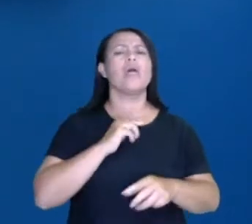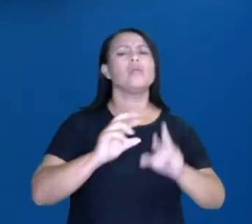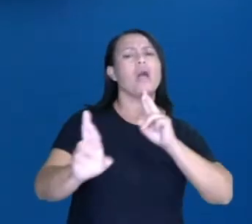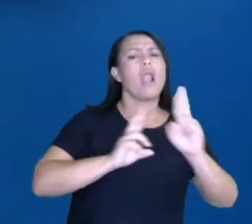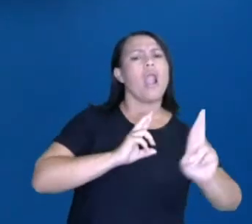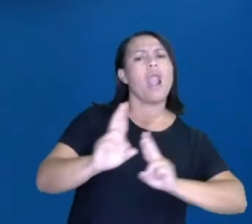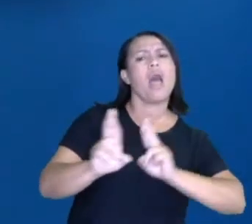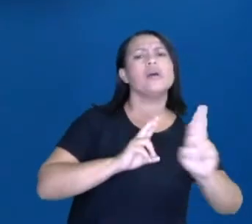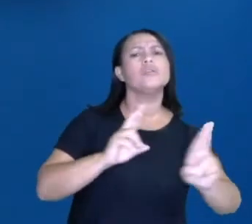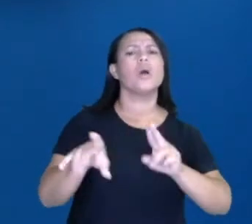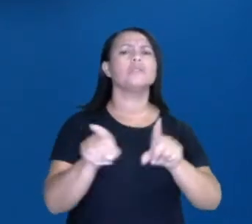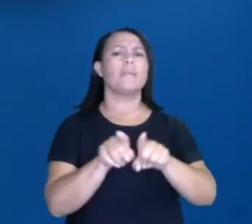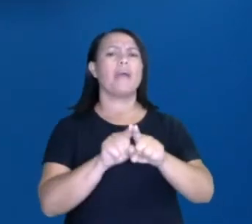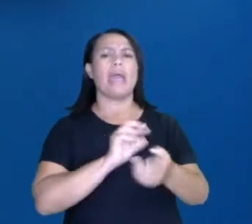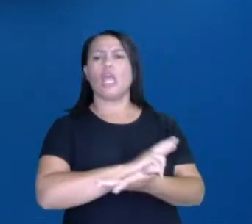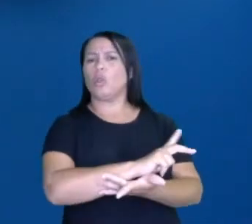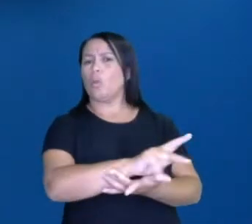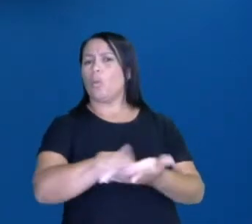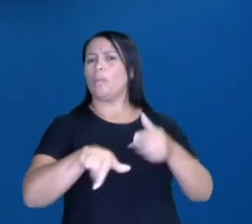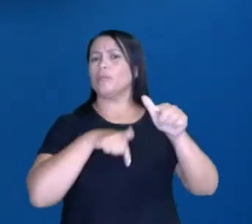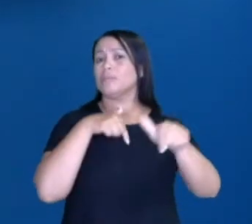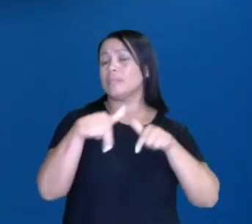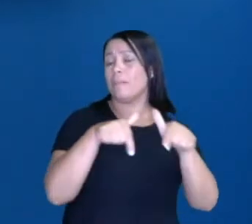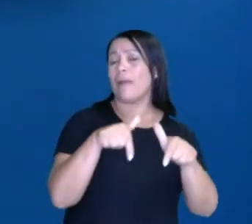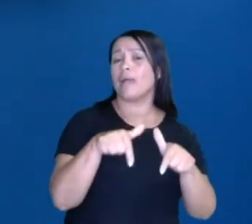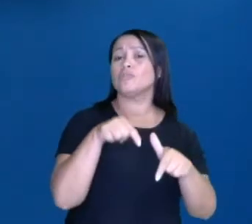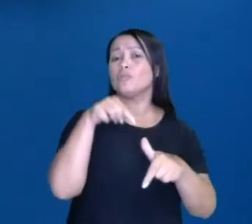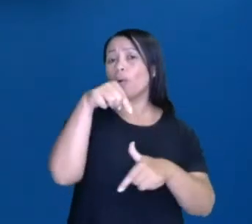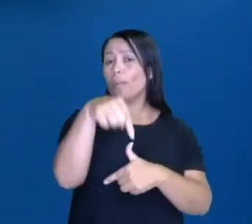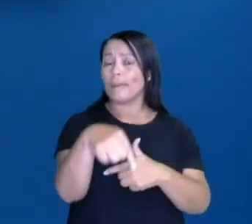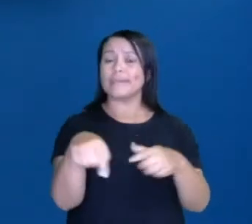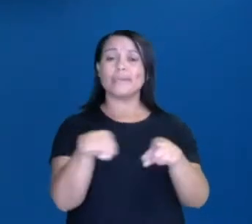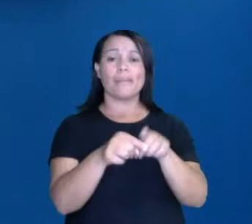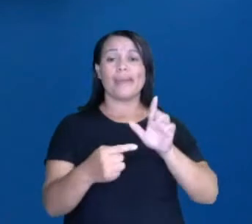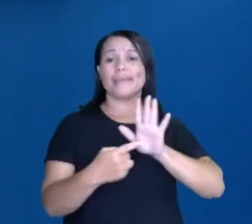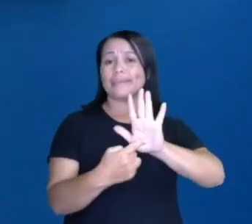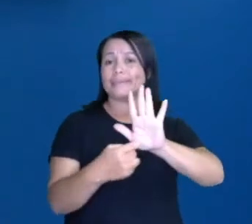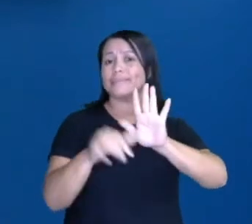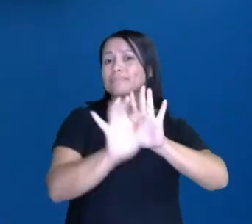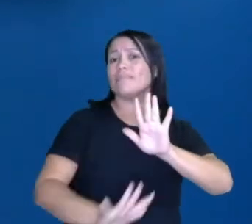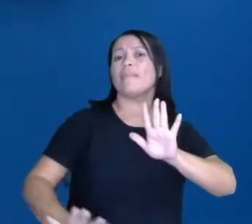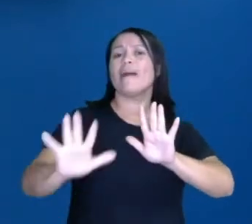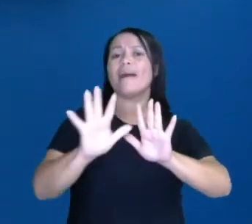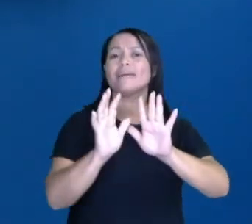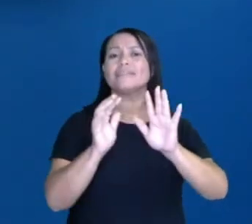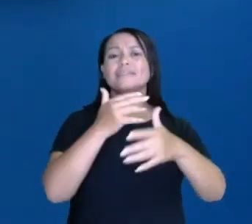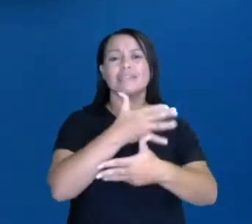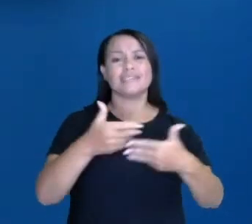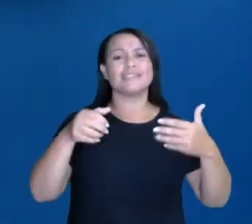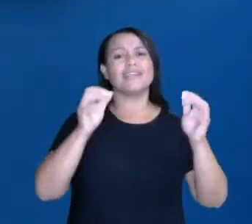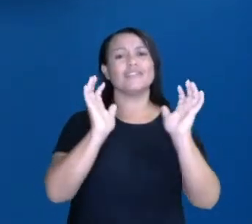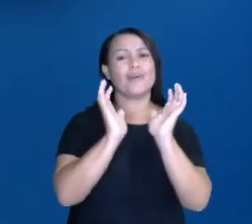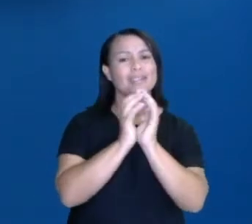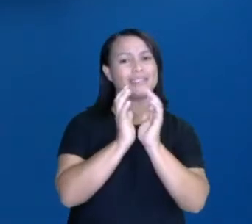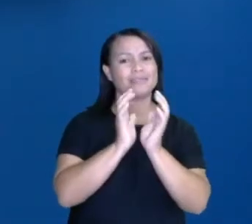relações e inúmeras atividades, como aqui essa imagem da cidade do